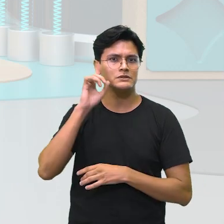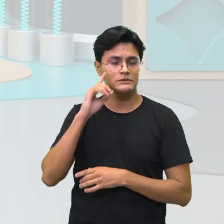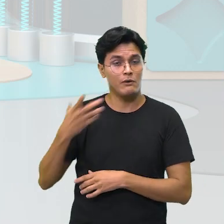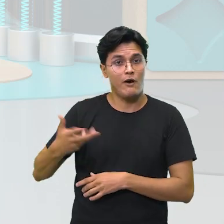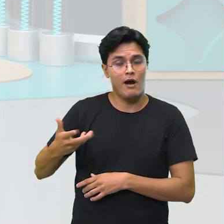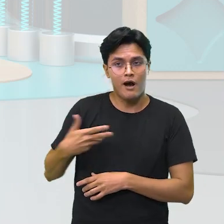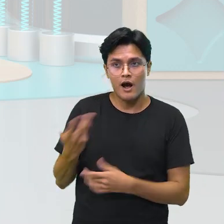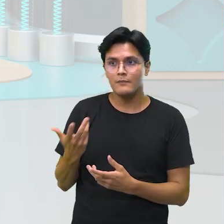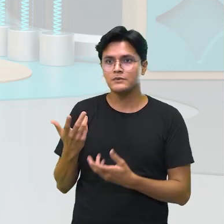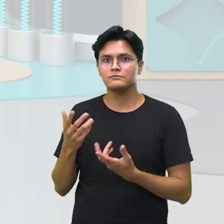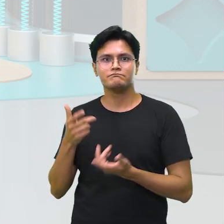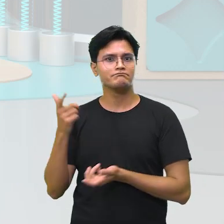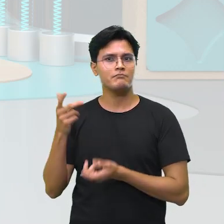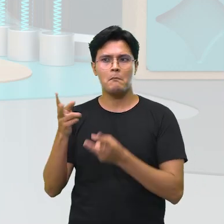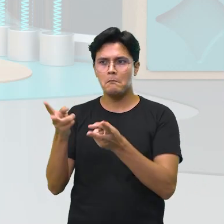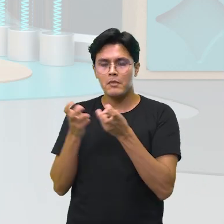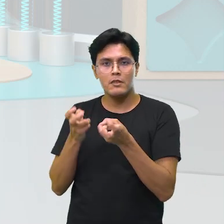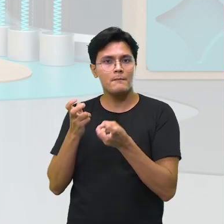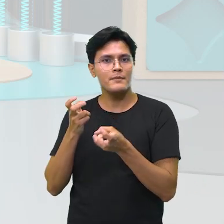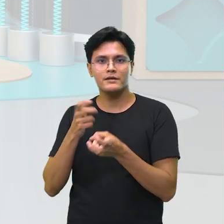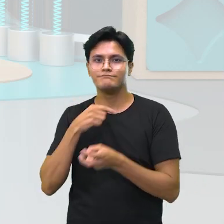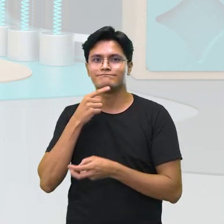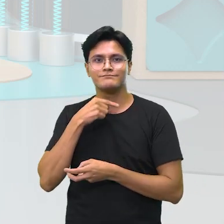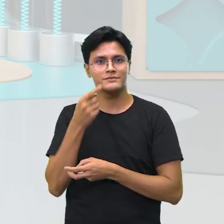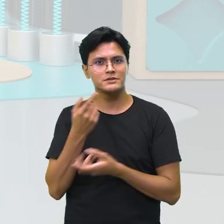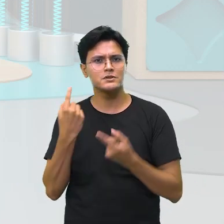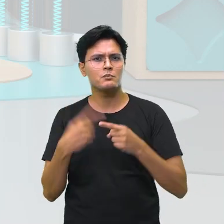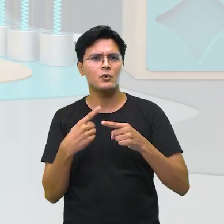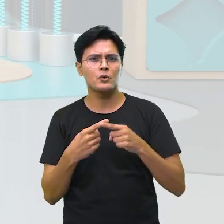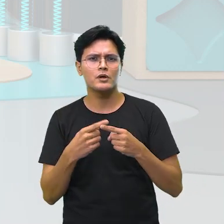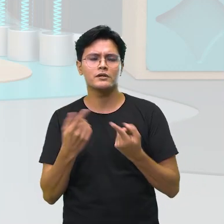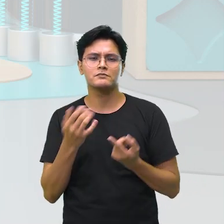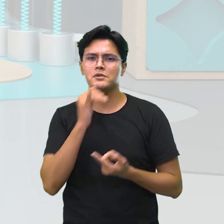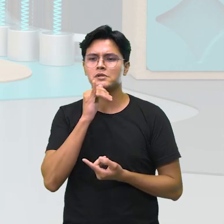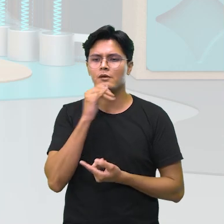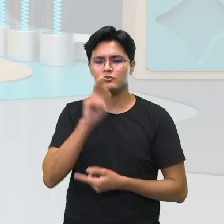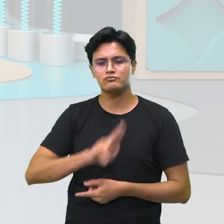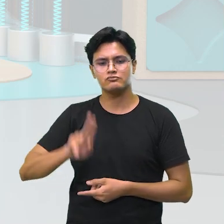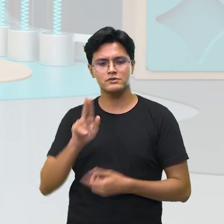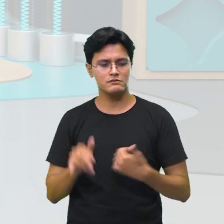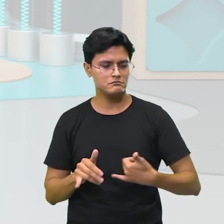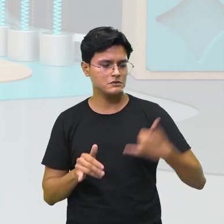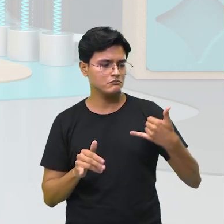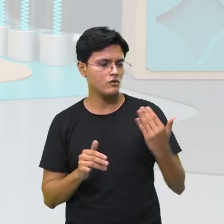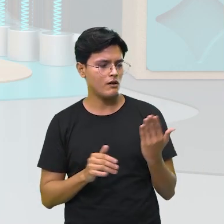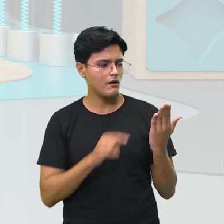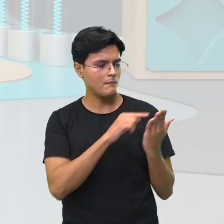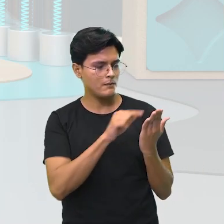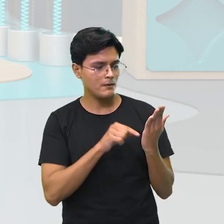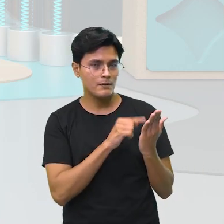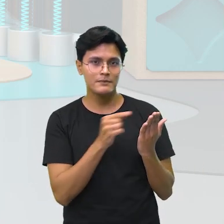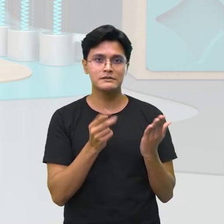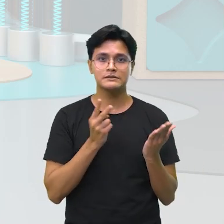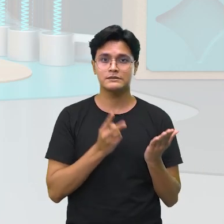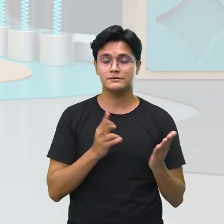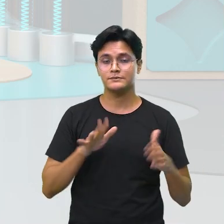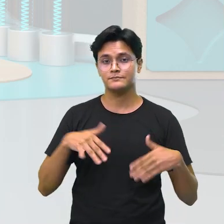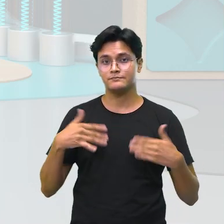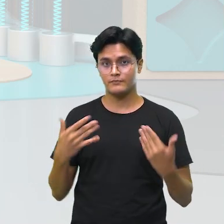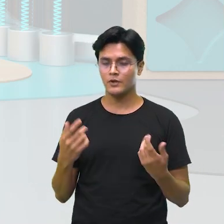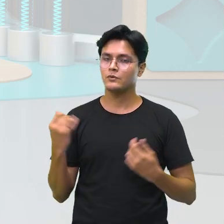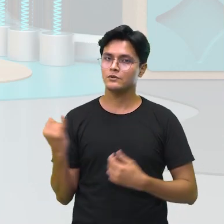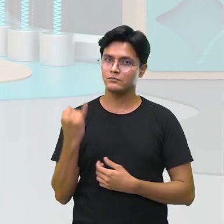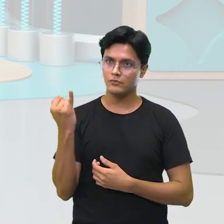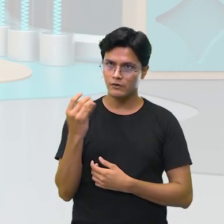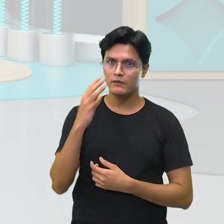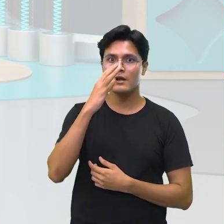que não viu? Porque tá aqui, ó. A gente não vê nada, não aprecia nada, então vamos apreciar. E aí